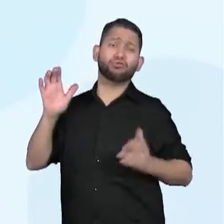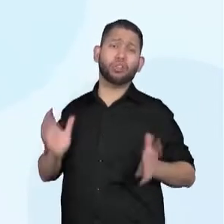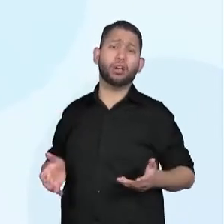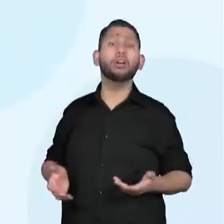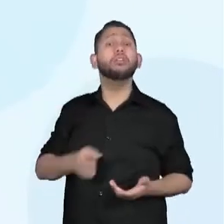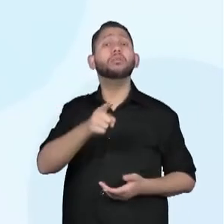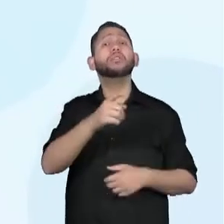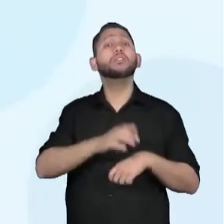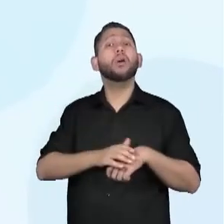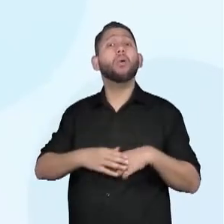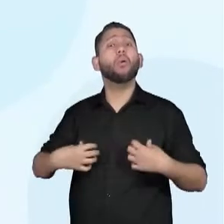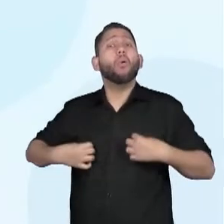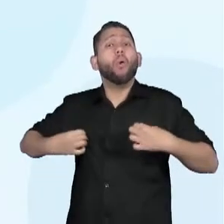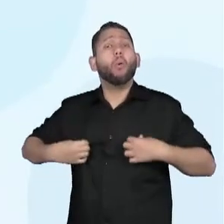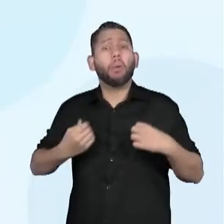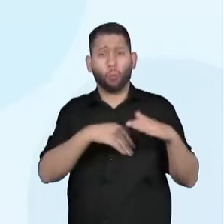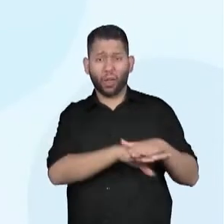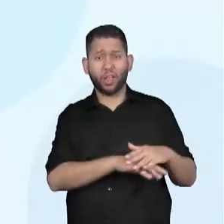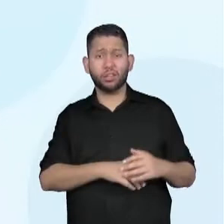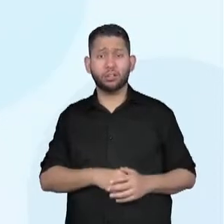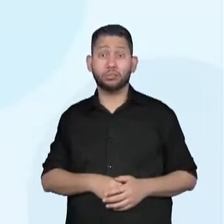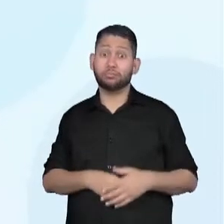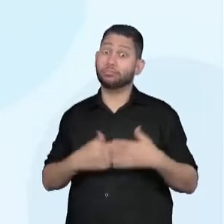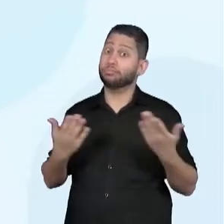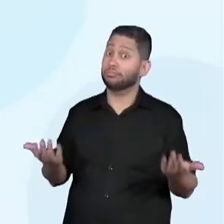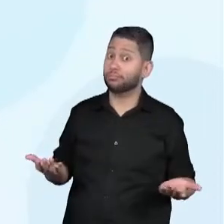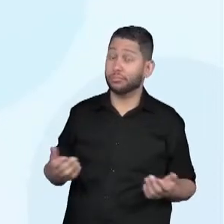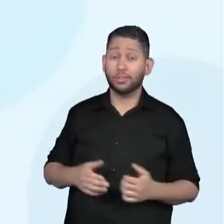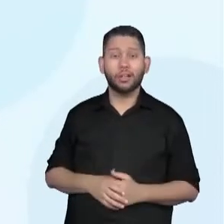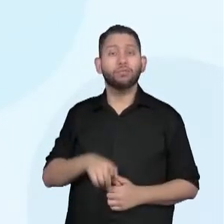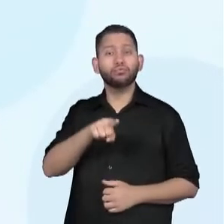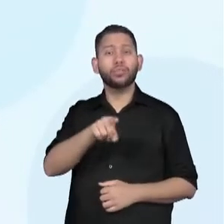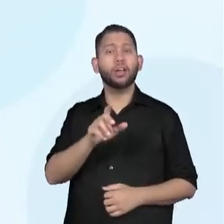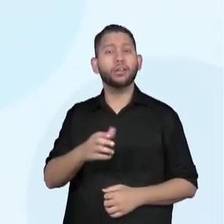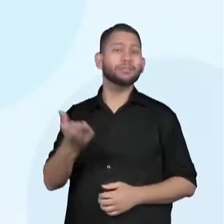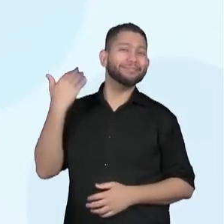anymore? E os brinquedos que você já não brinca mais?